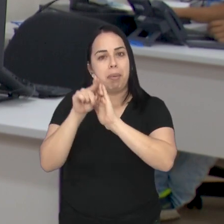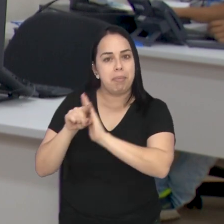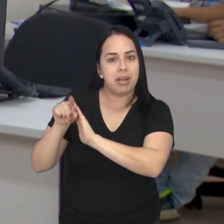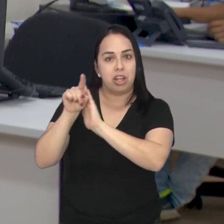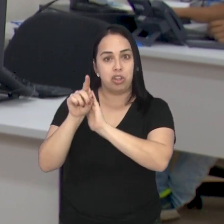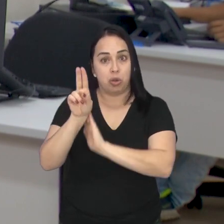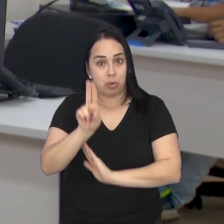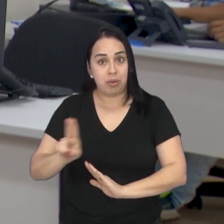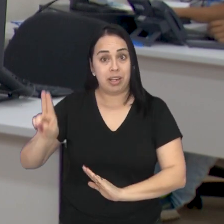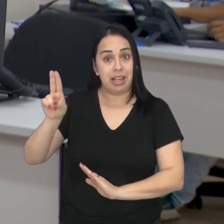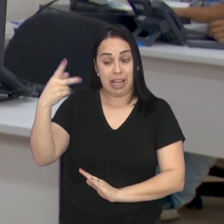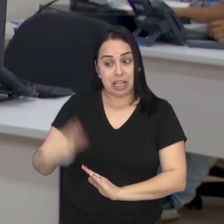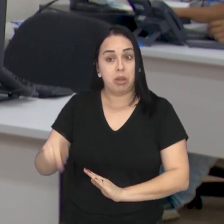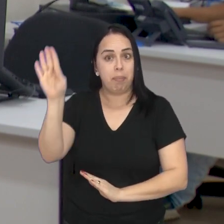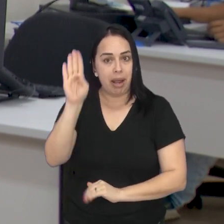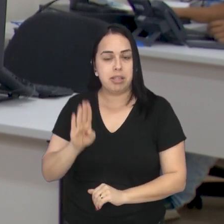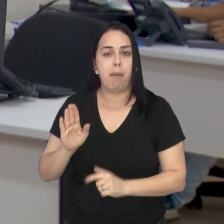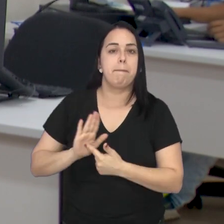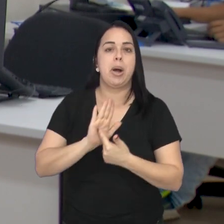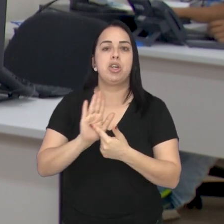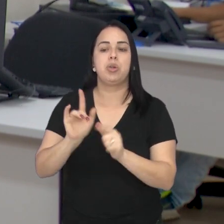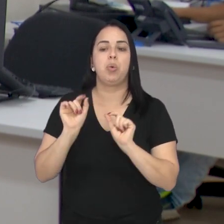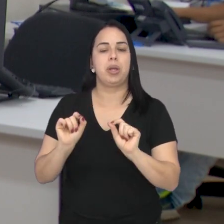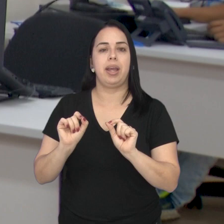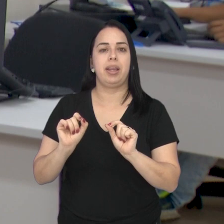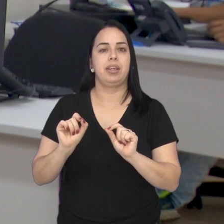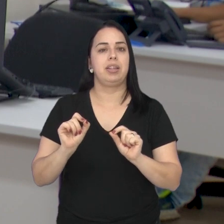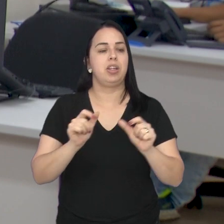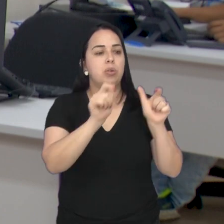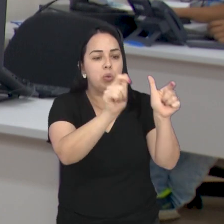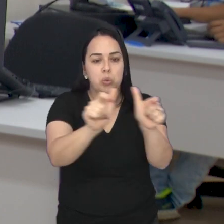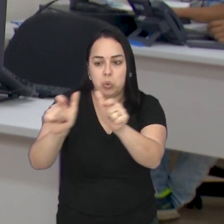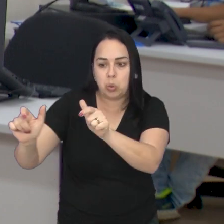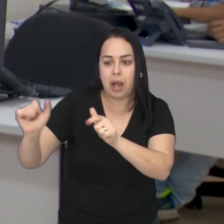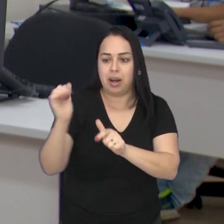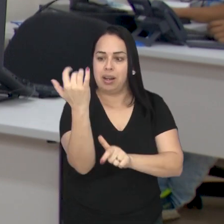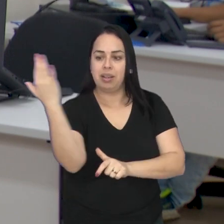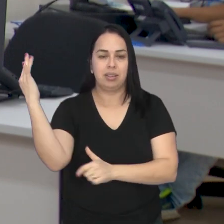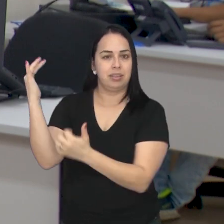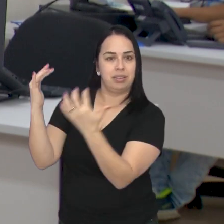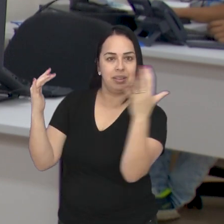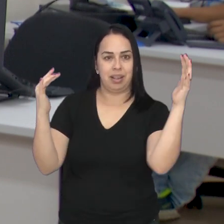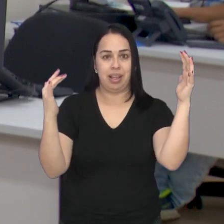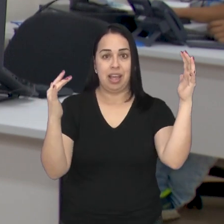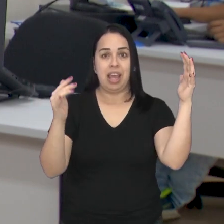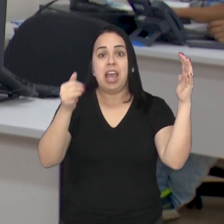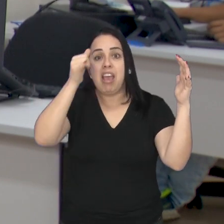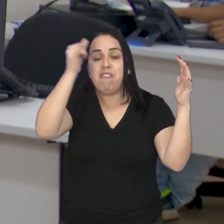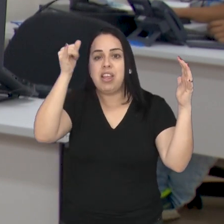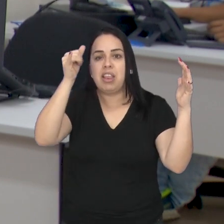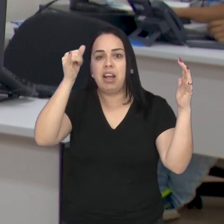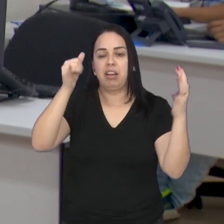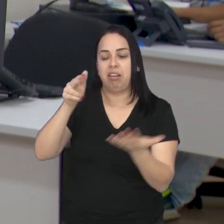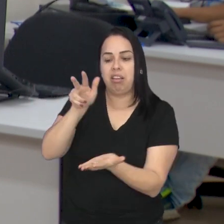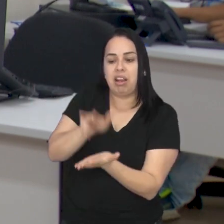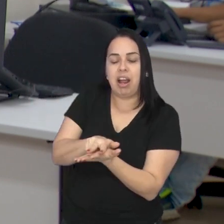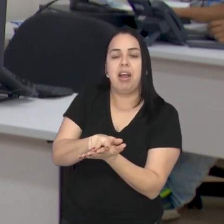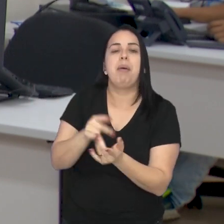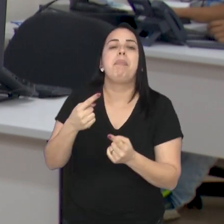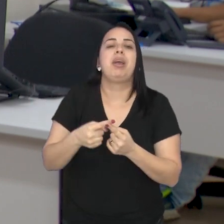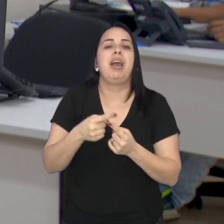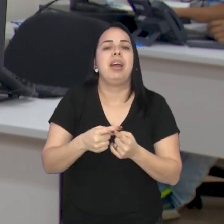o que mostra uma pesquisa de uma universidade brasileira é que os municípios com mais áreas verdes têm menos internação por